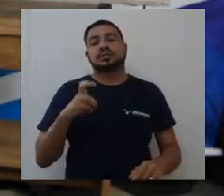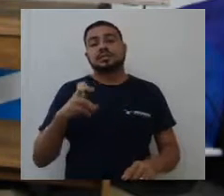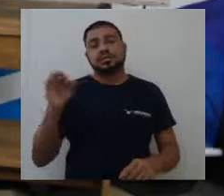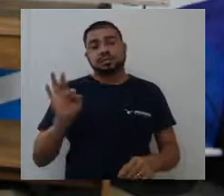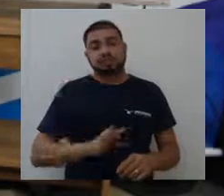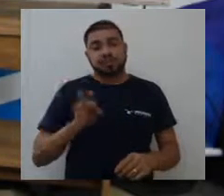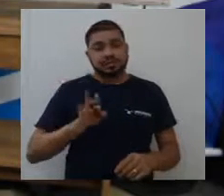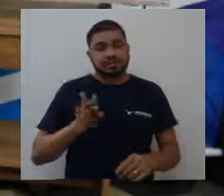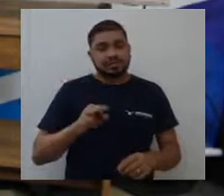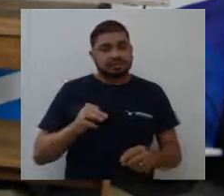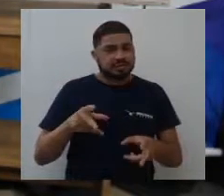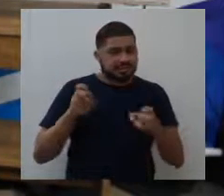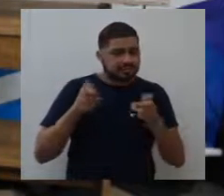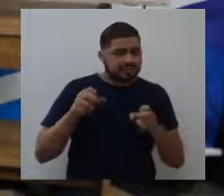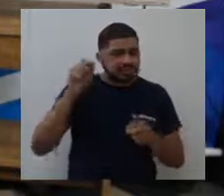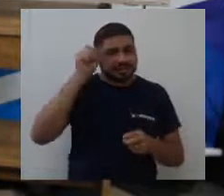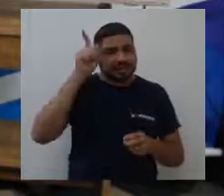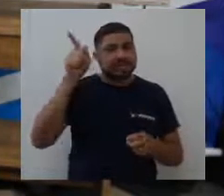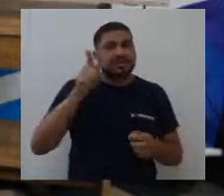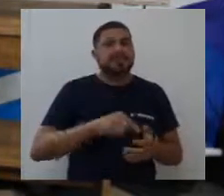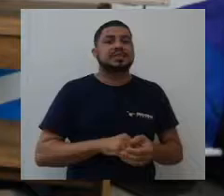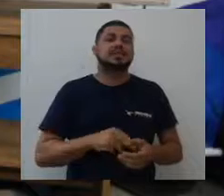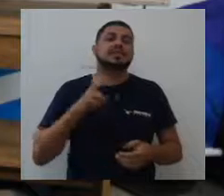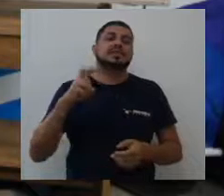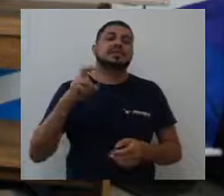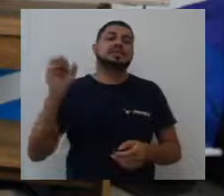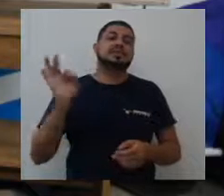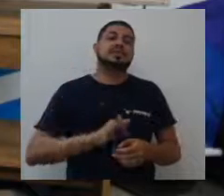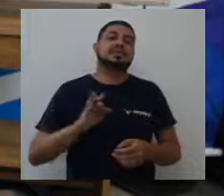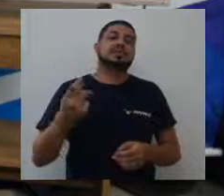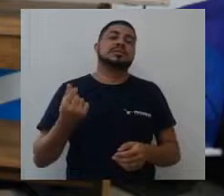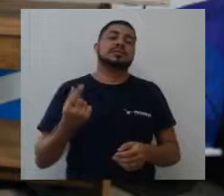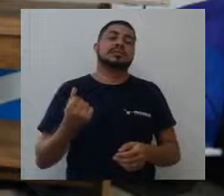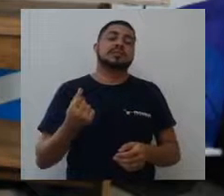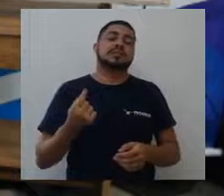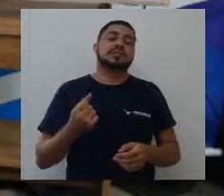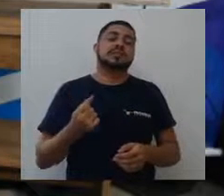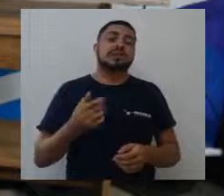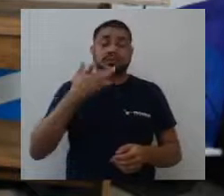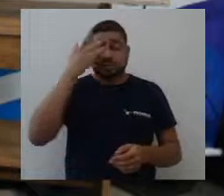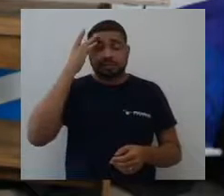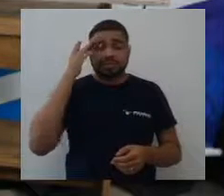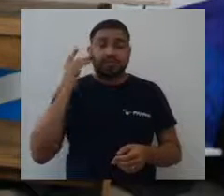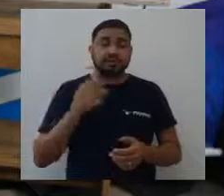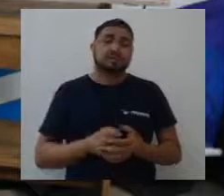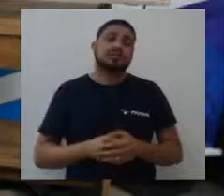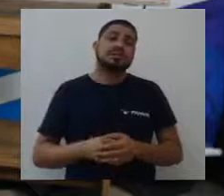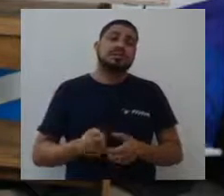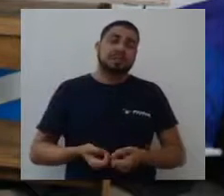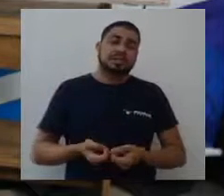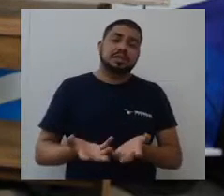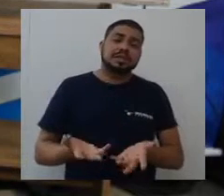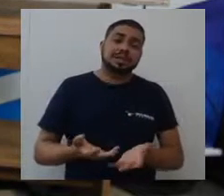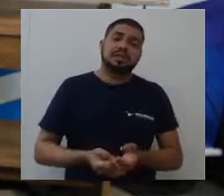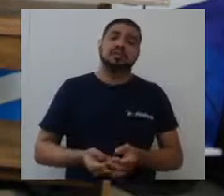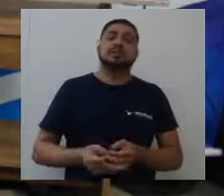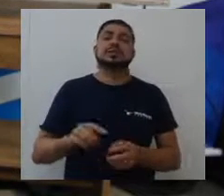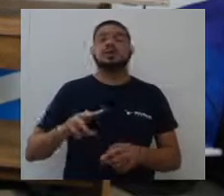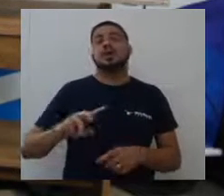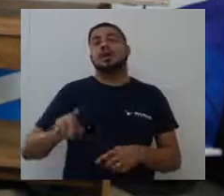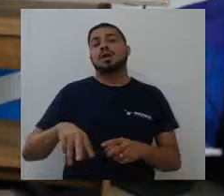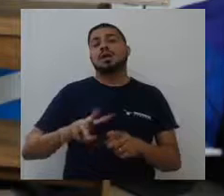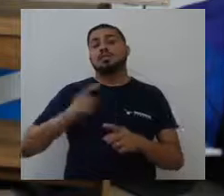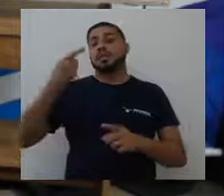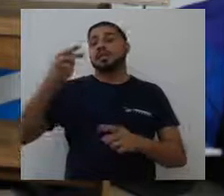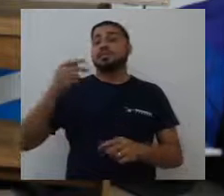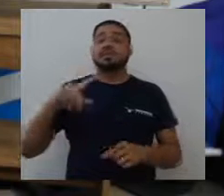5%. Percebeu a ideia? Teve um aumento de 5% no preço, ou seja, o cara ainda, mesmo assim, dando um aumento de 40%, depois redução